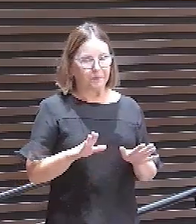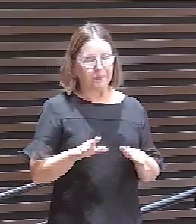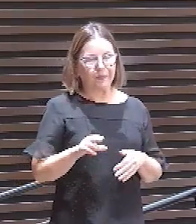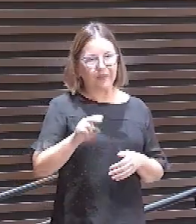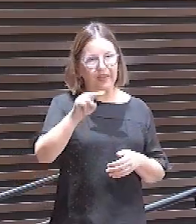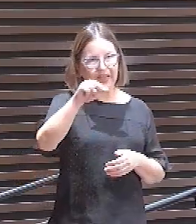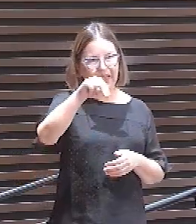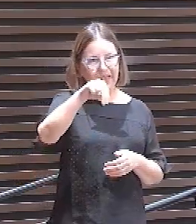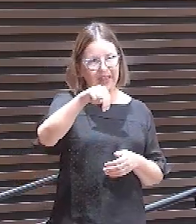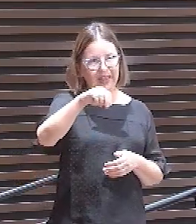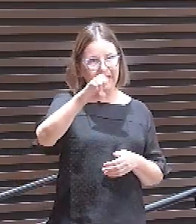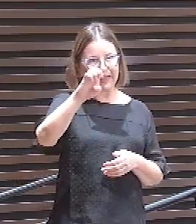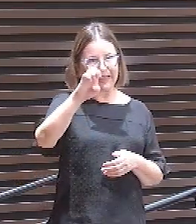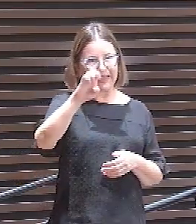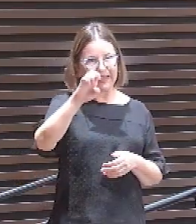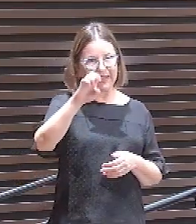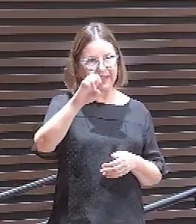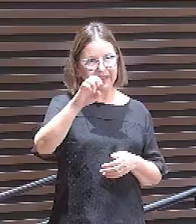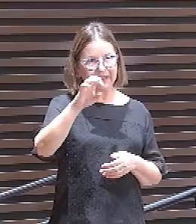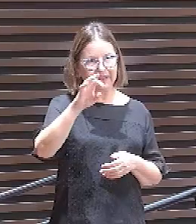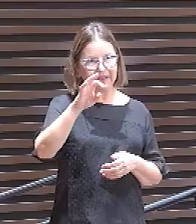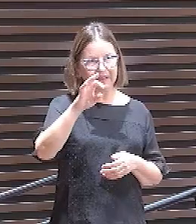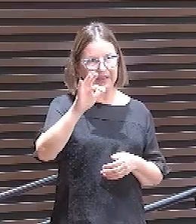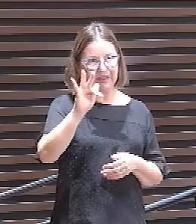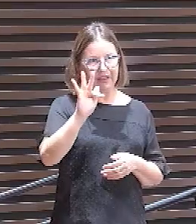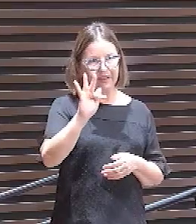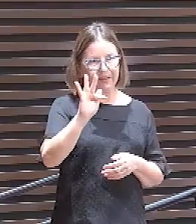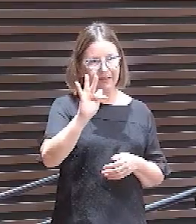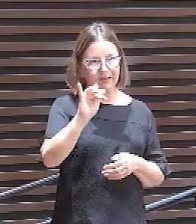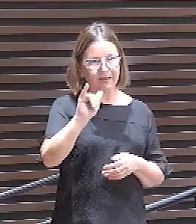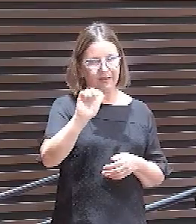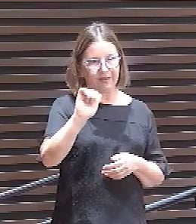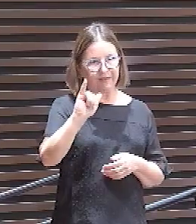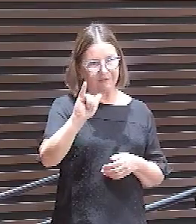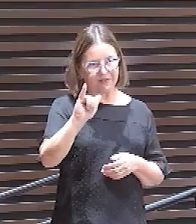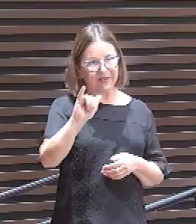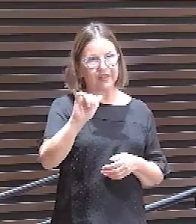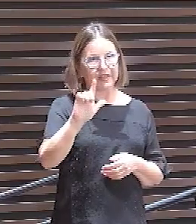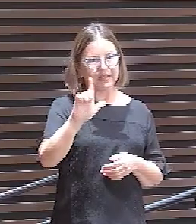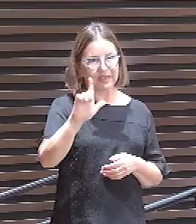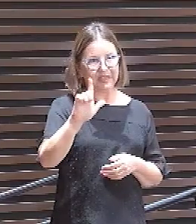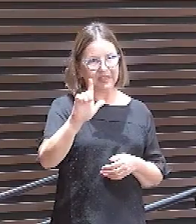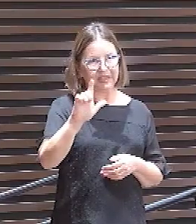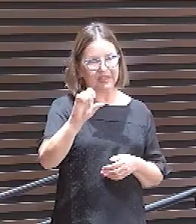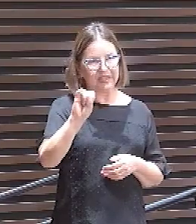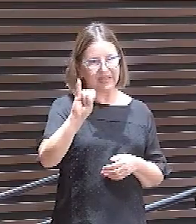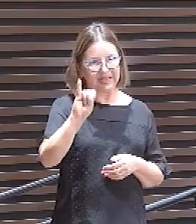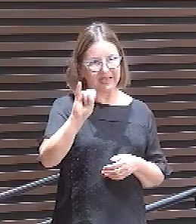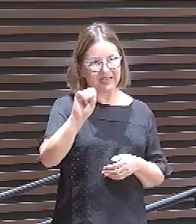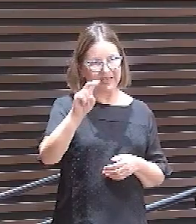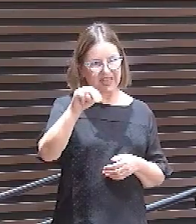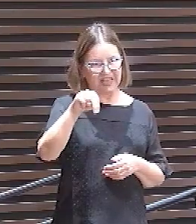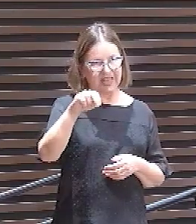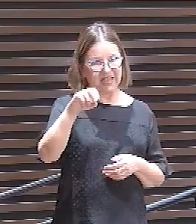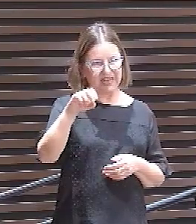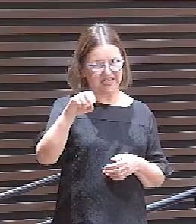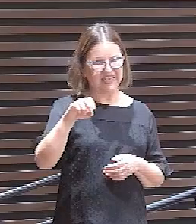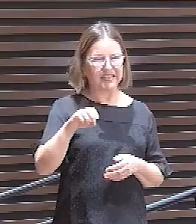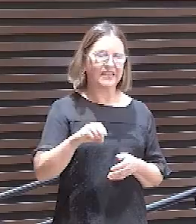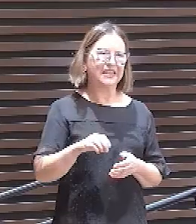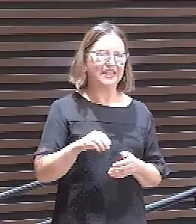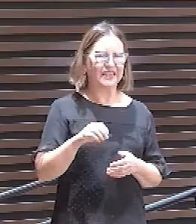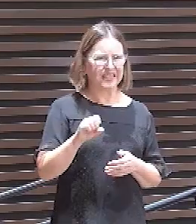nefilins que aparecem logo no início do capítulo 6 de Gênesis,